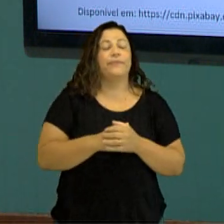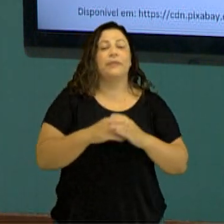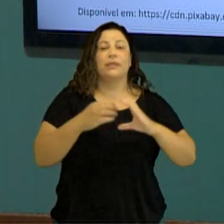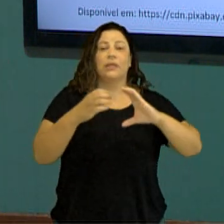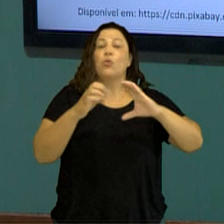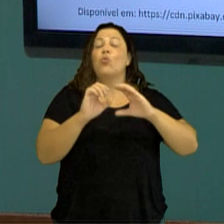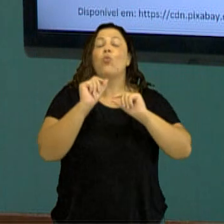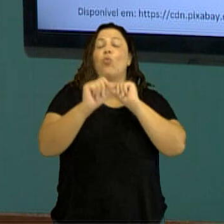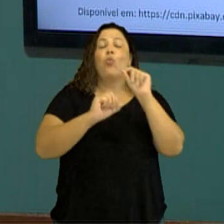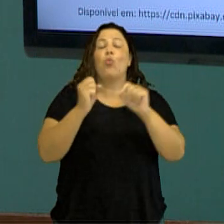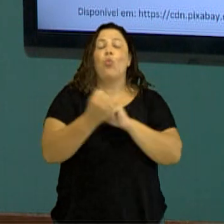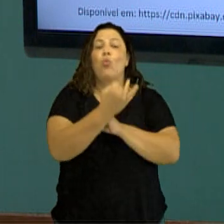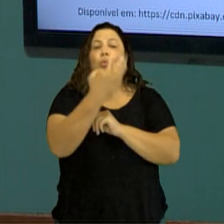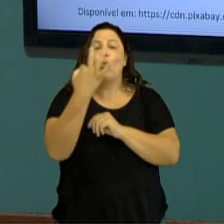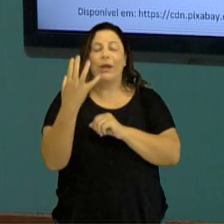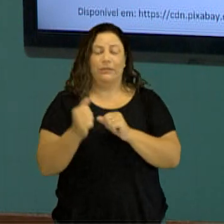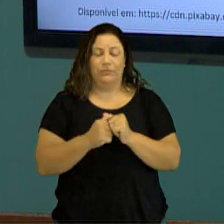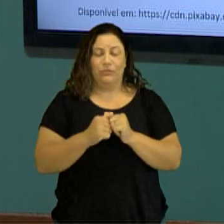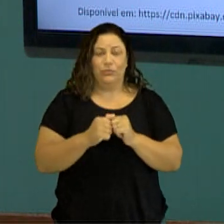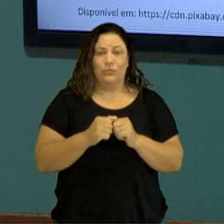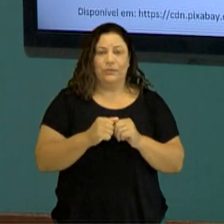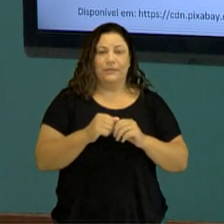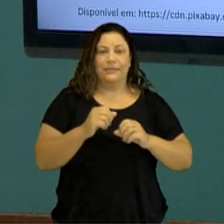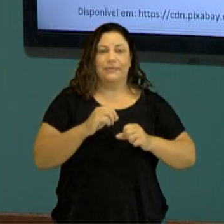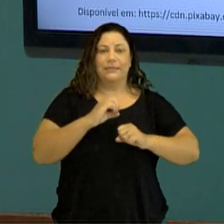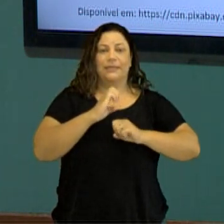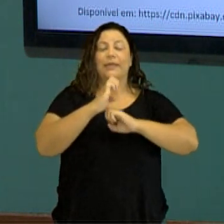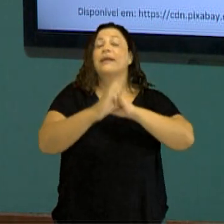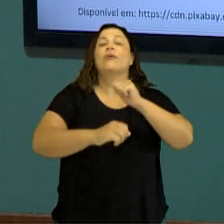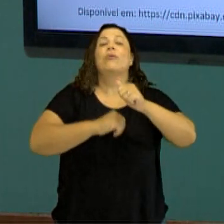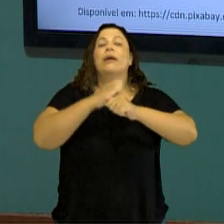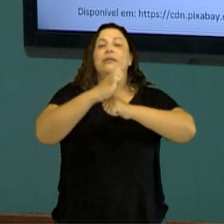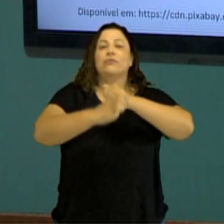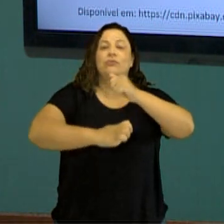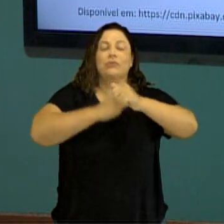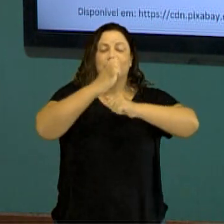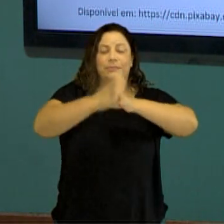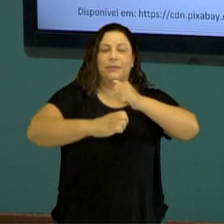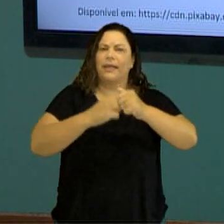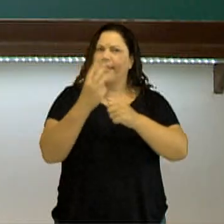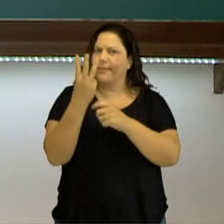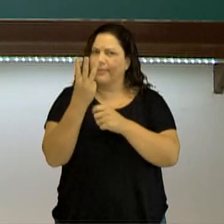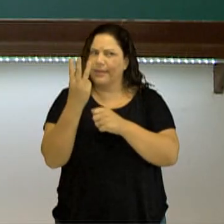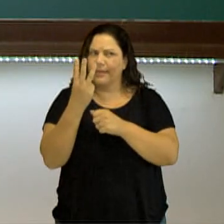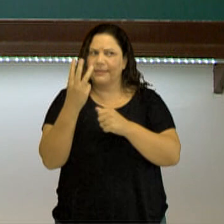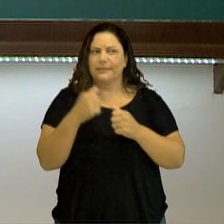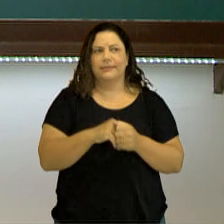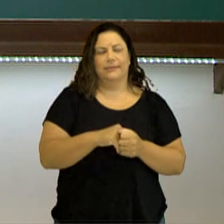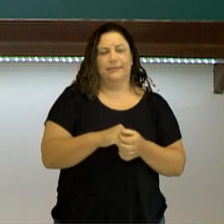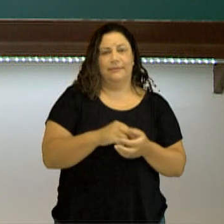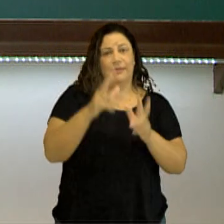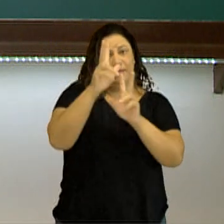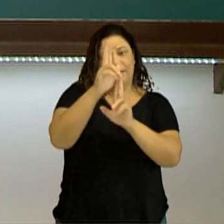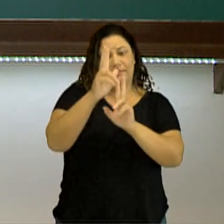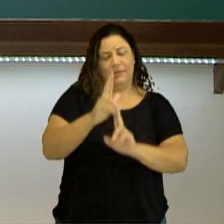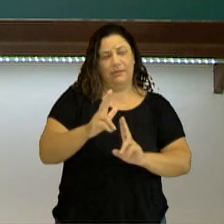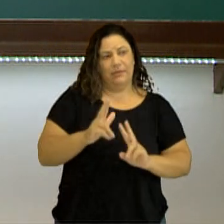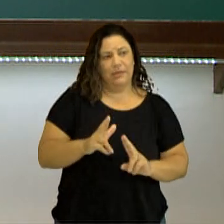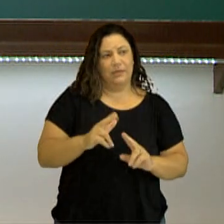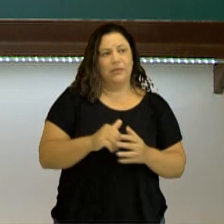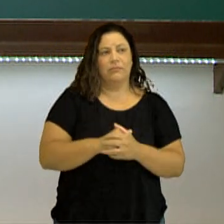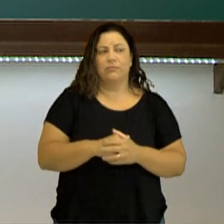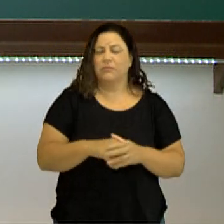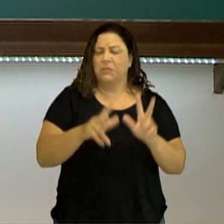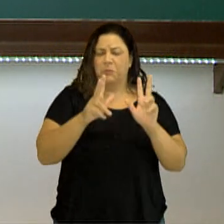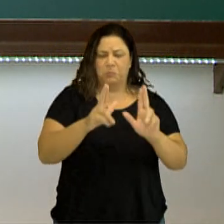carga negativa também é 3. Pensem sempre assim, quantidade de carga positiva tem que ser igual à